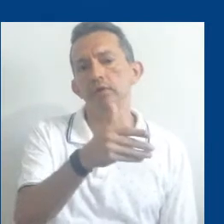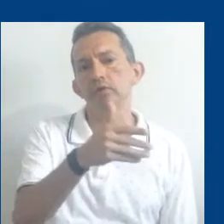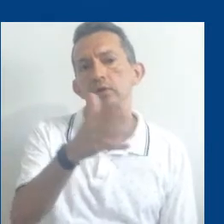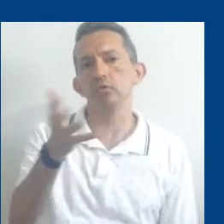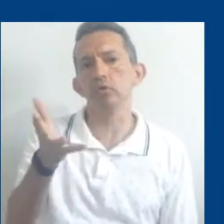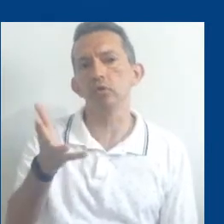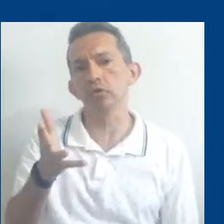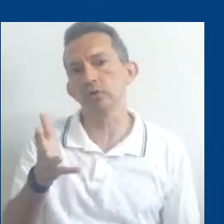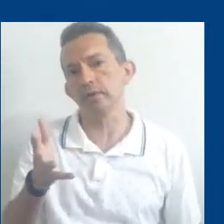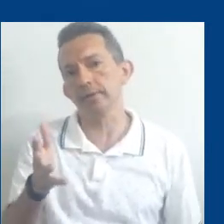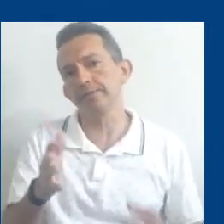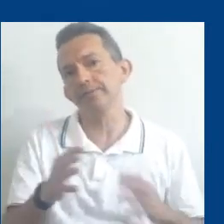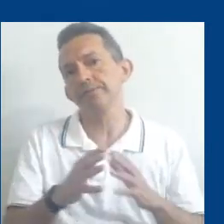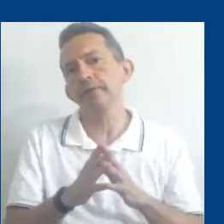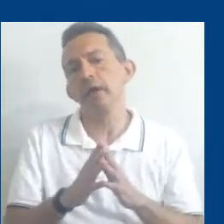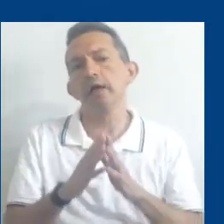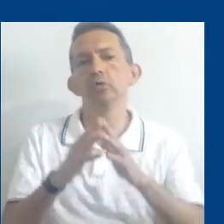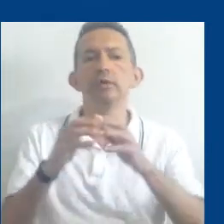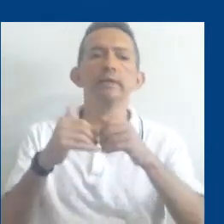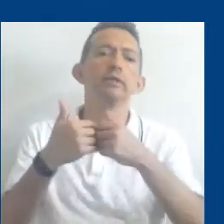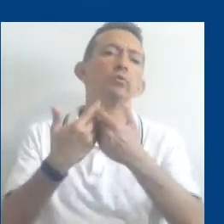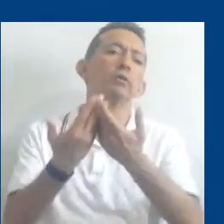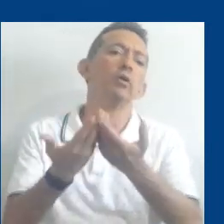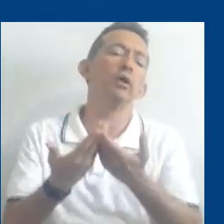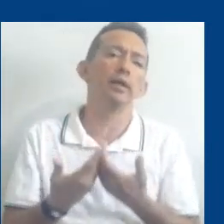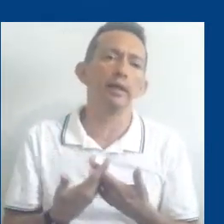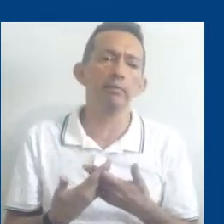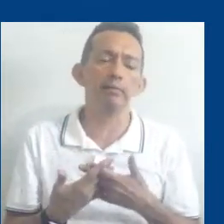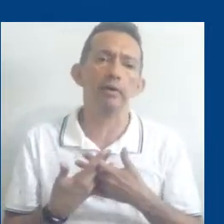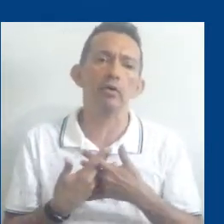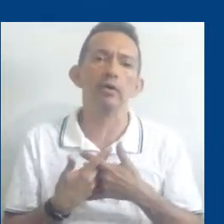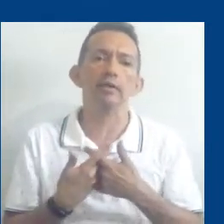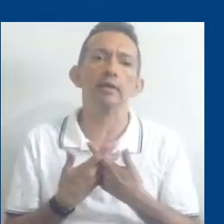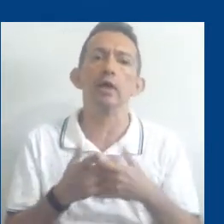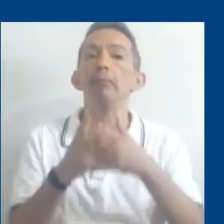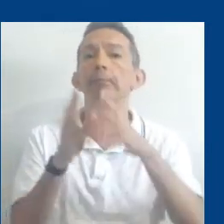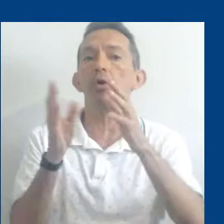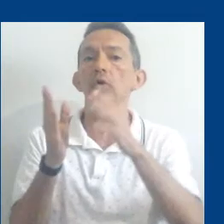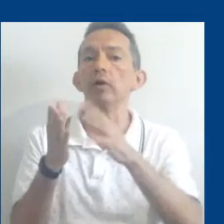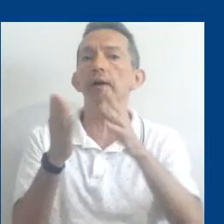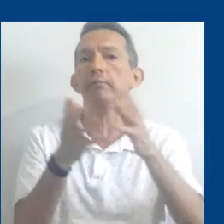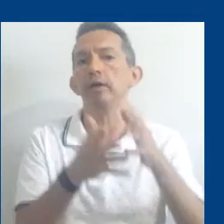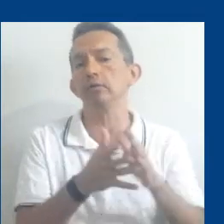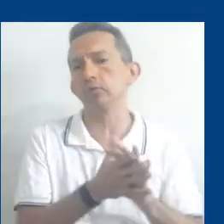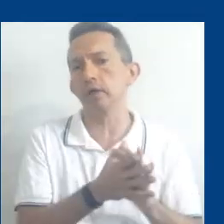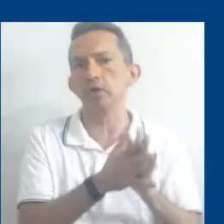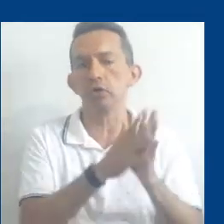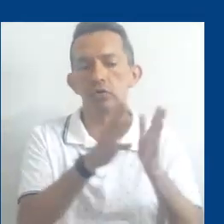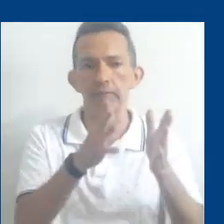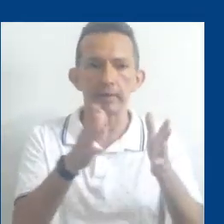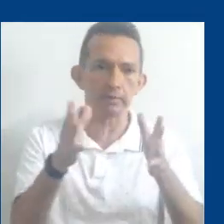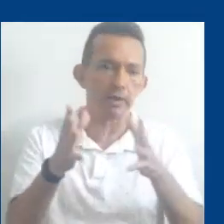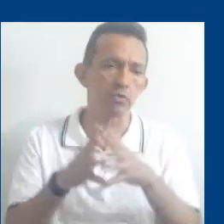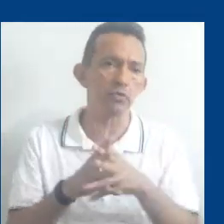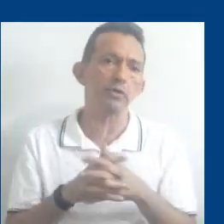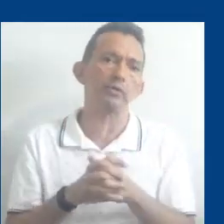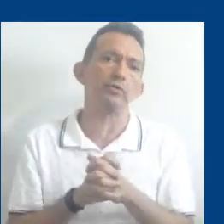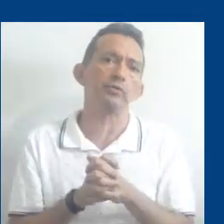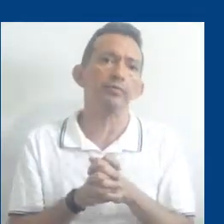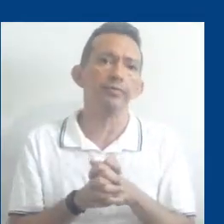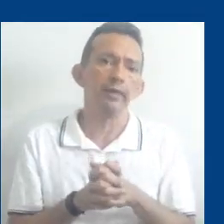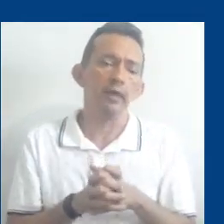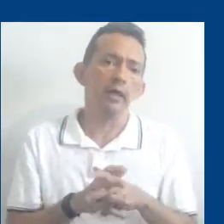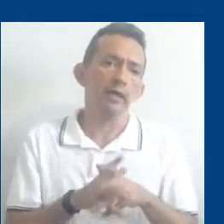tem um liso e tem um rugoso, né? Aí tu tem a segunda organela membranosa, que é um prolongamento do retículo endoplasmático